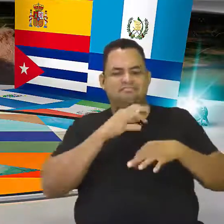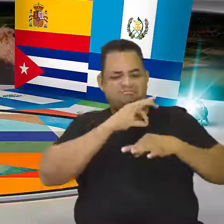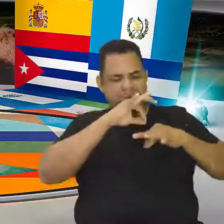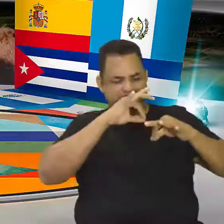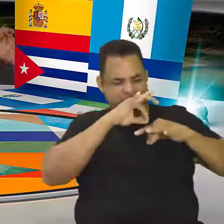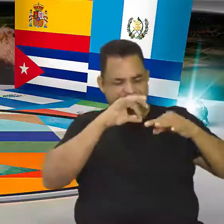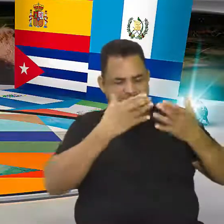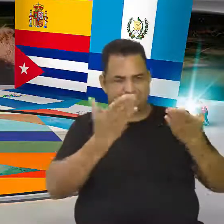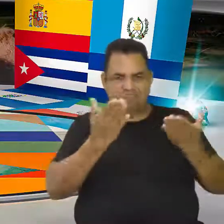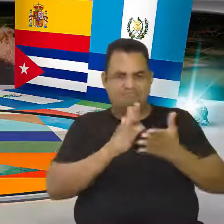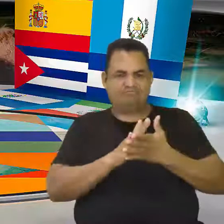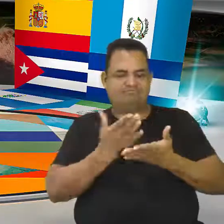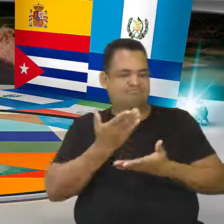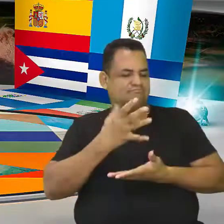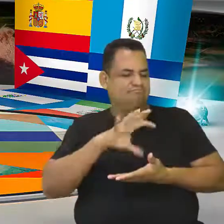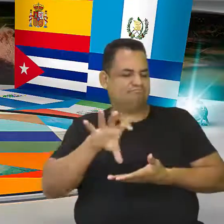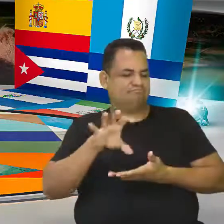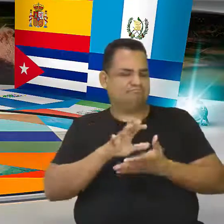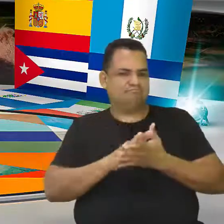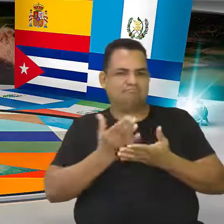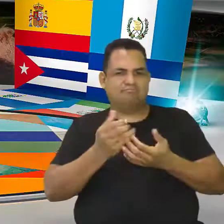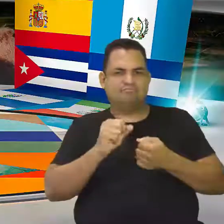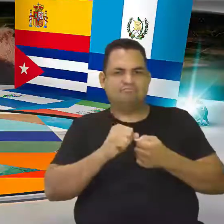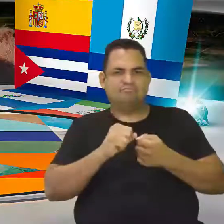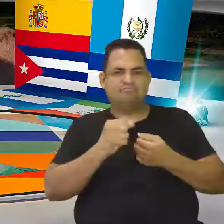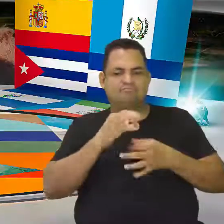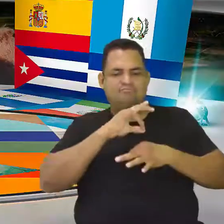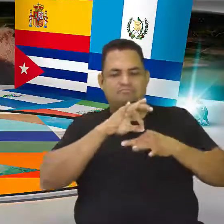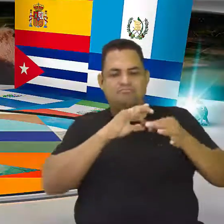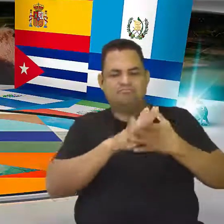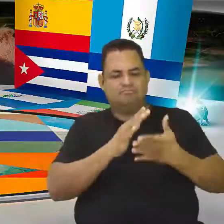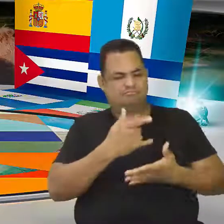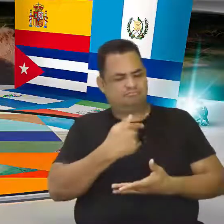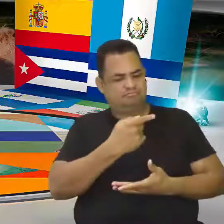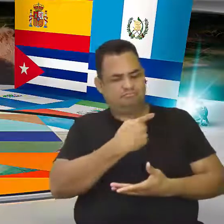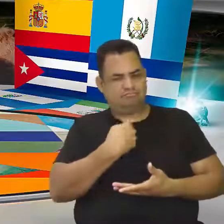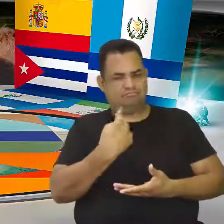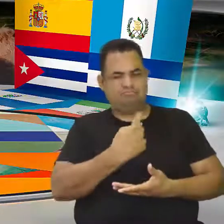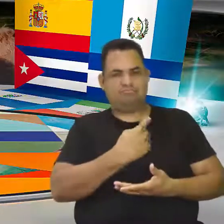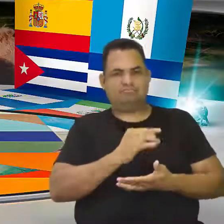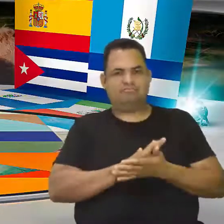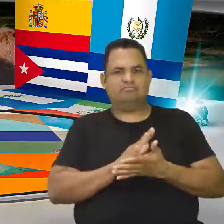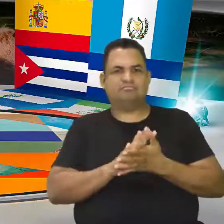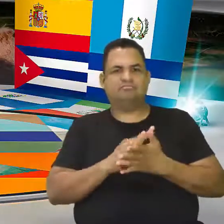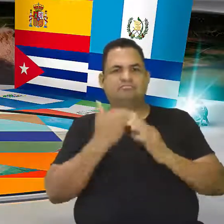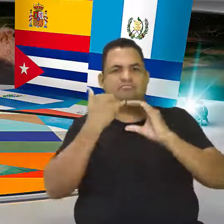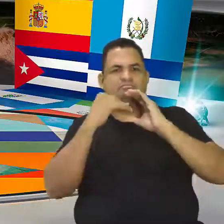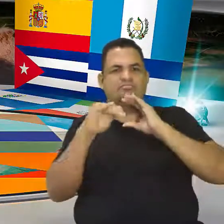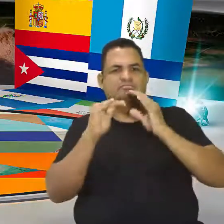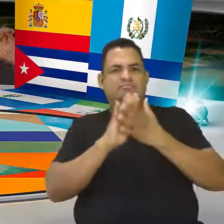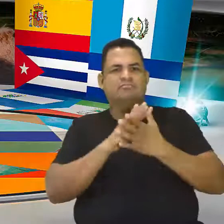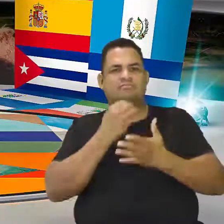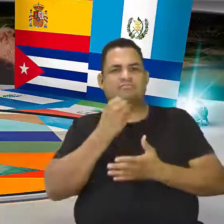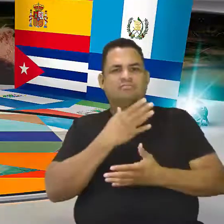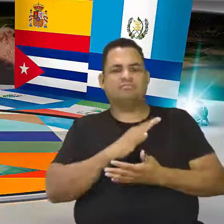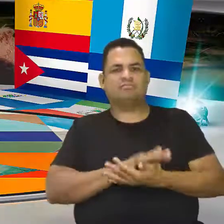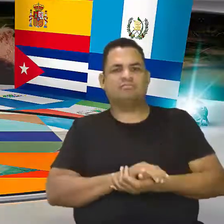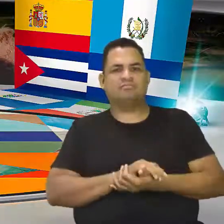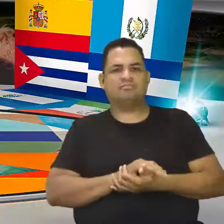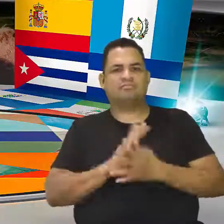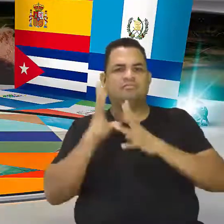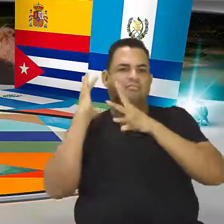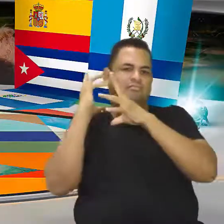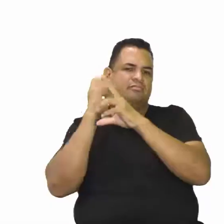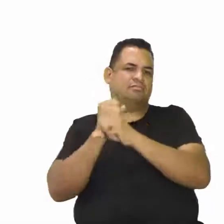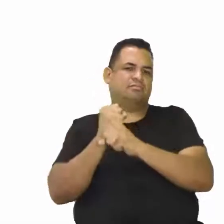pra vocês e vocês não querem preparar essa surpresa pra gente? Então, tá bom. Então, deixa um recadinho pra gente, tá bom? E vamos revisar,